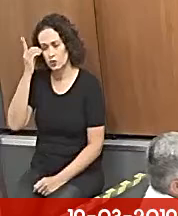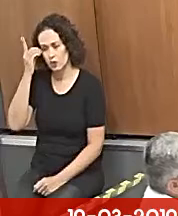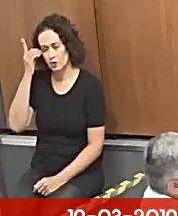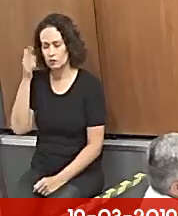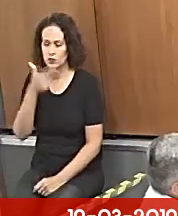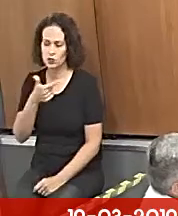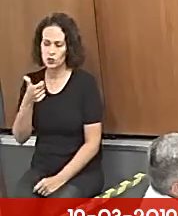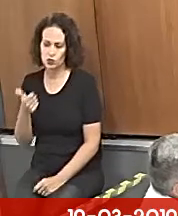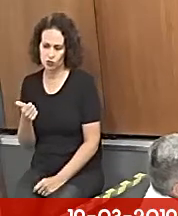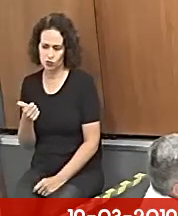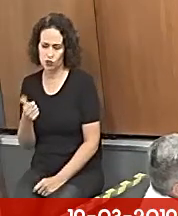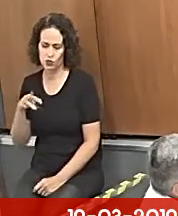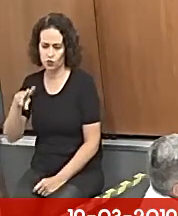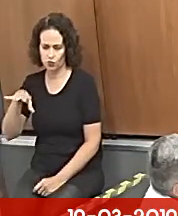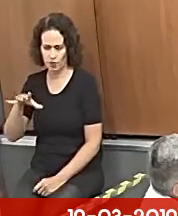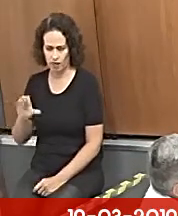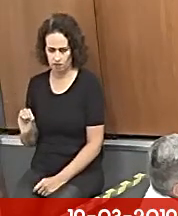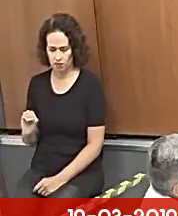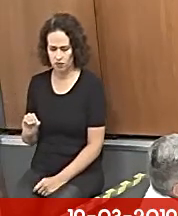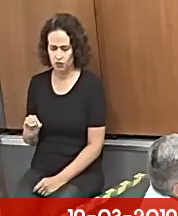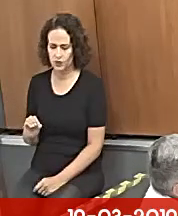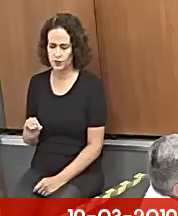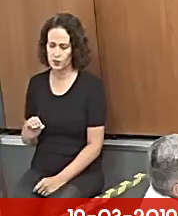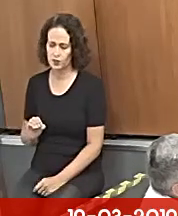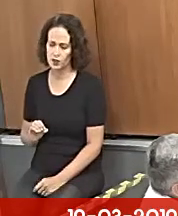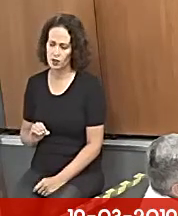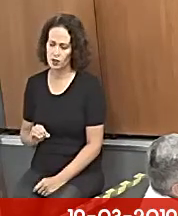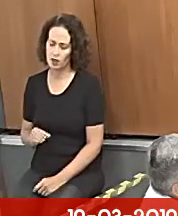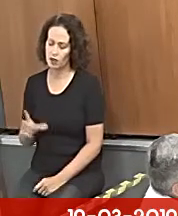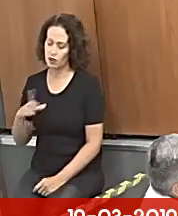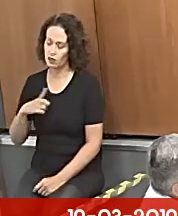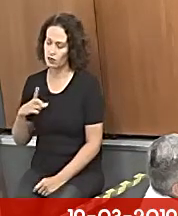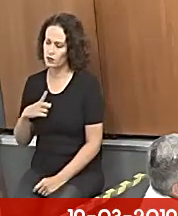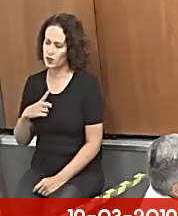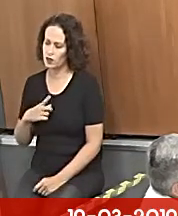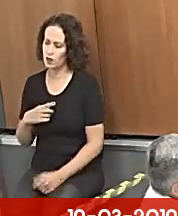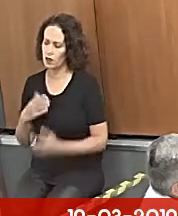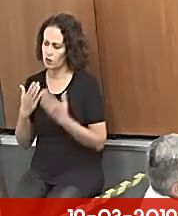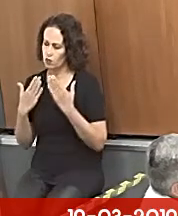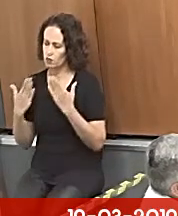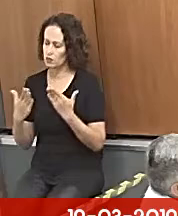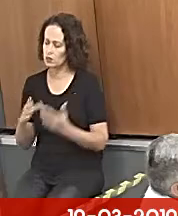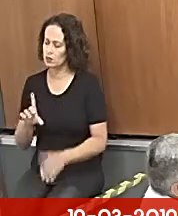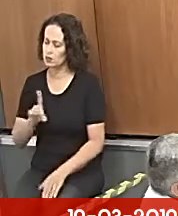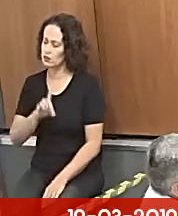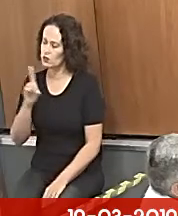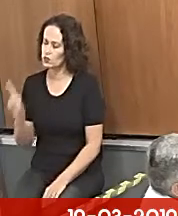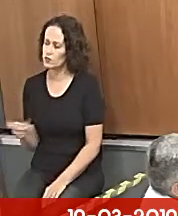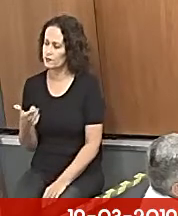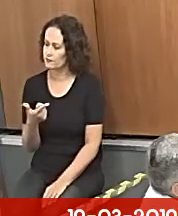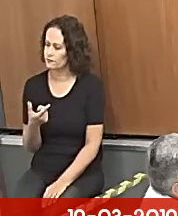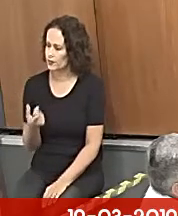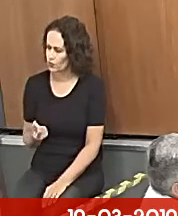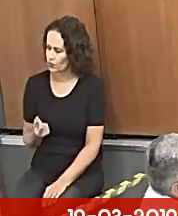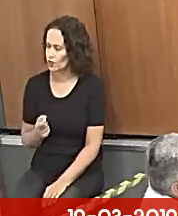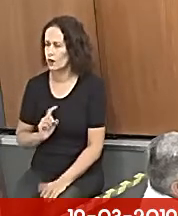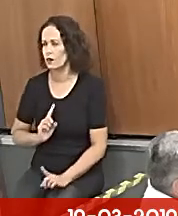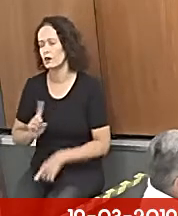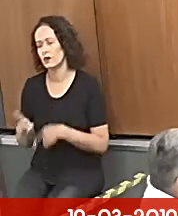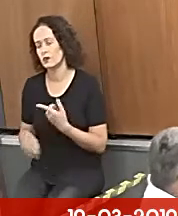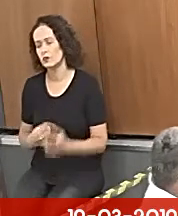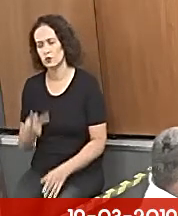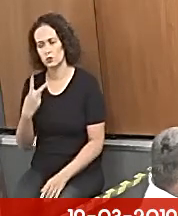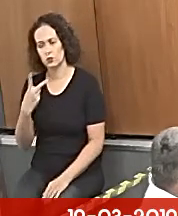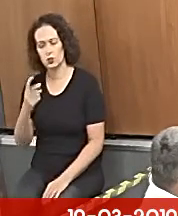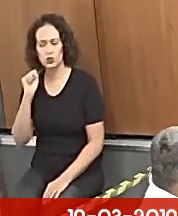3 nós vamos fazer a audiência aqui no dia 20 comemorando o dia 21 depois nós temos dia 2 do